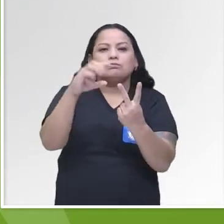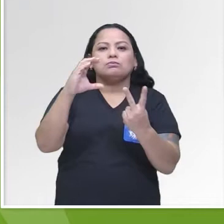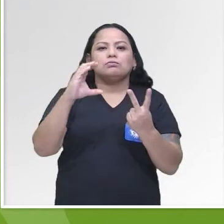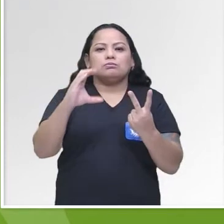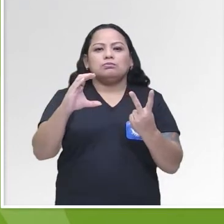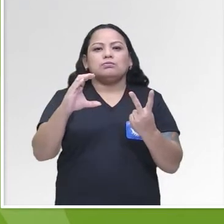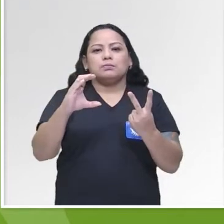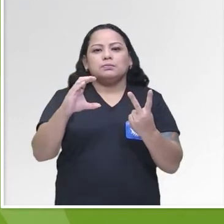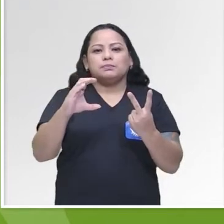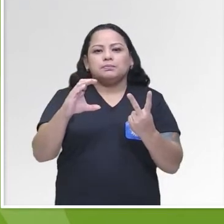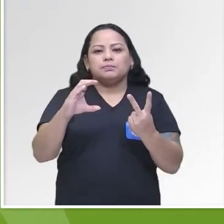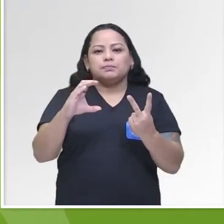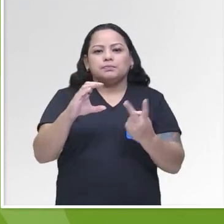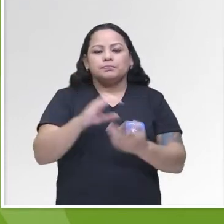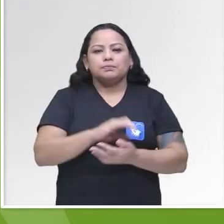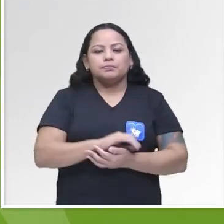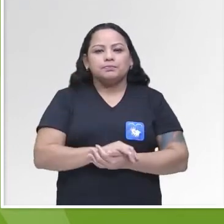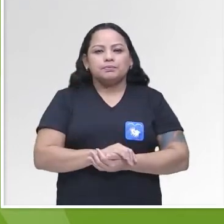importante,